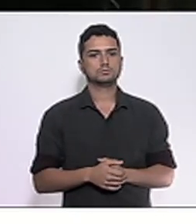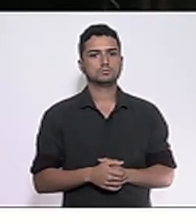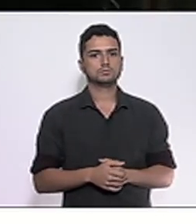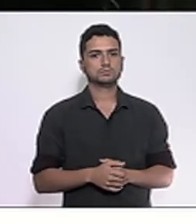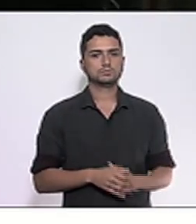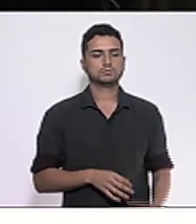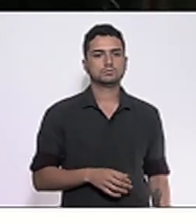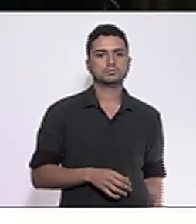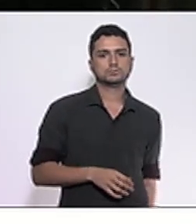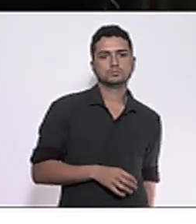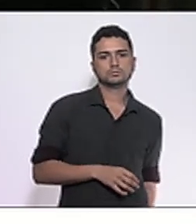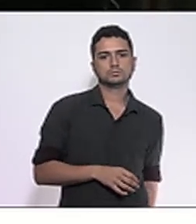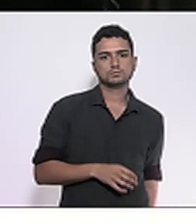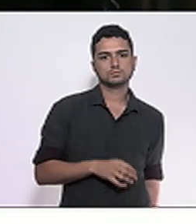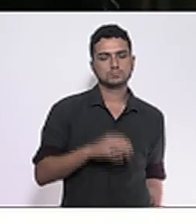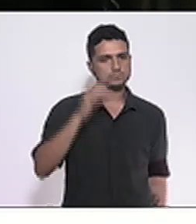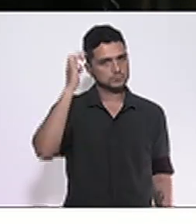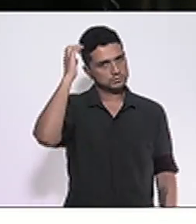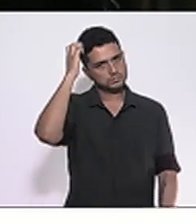Doutor Sérgio,